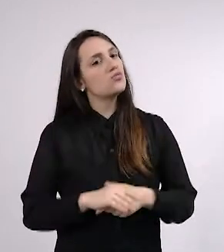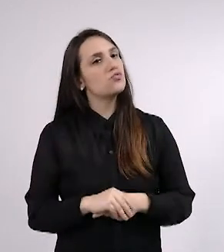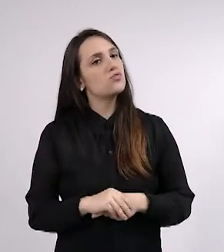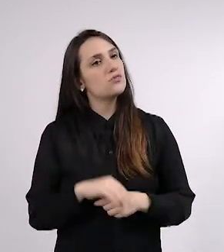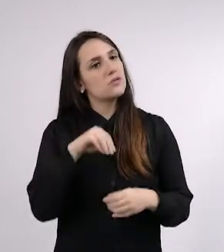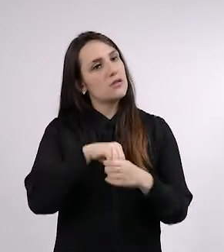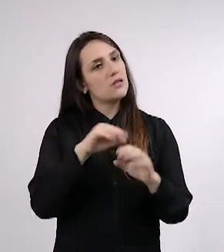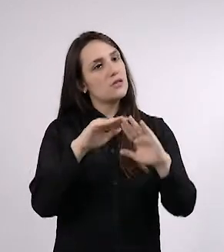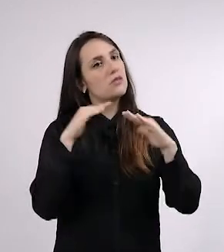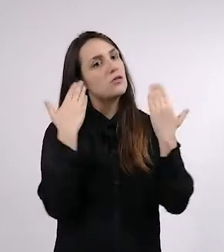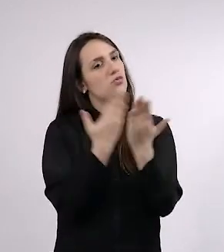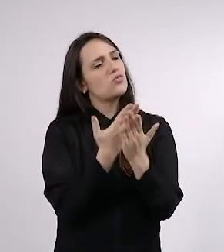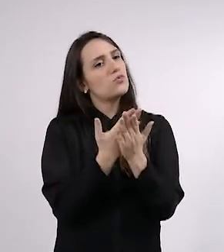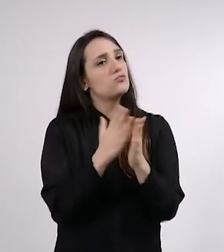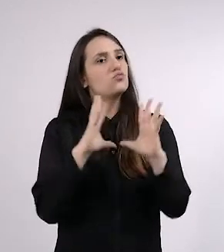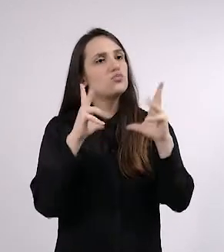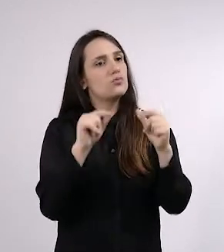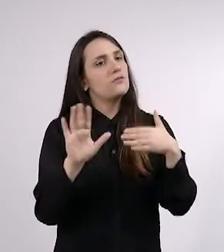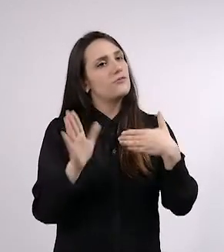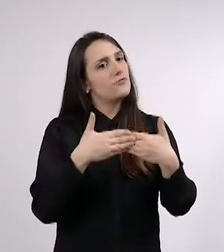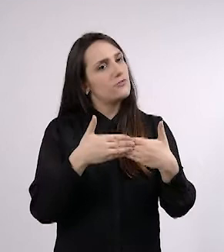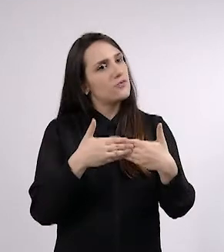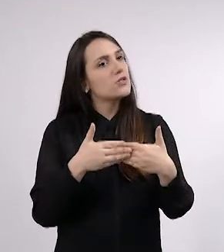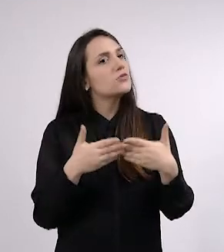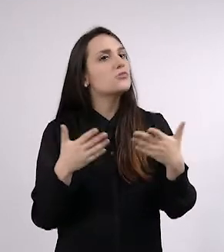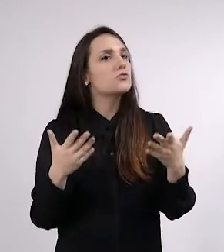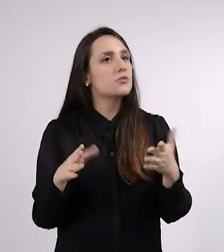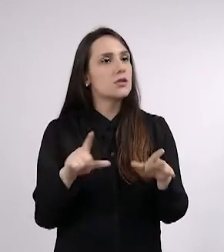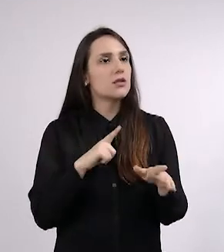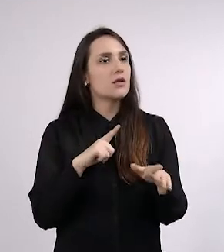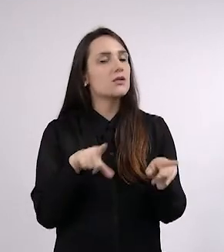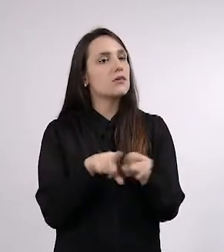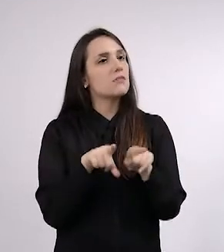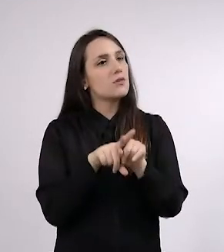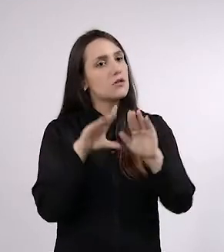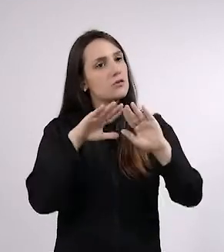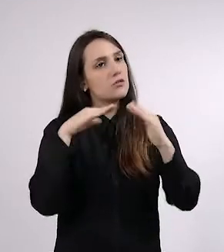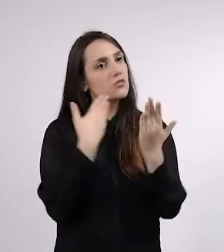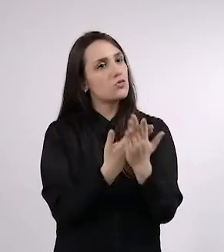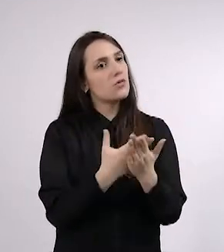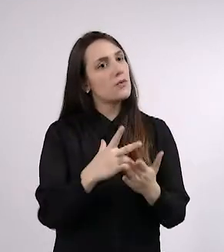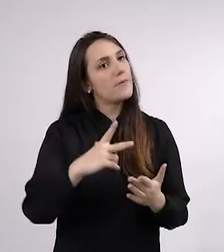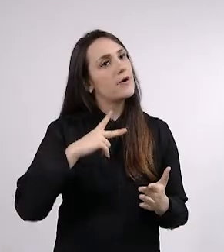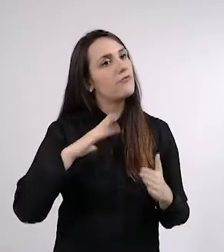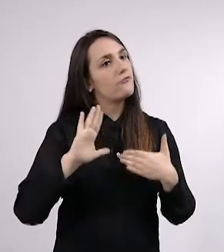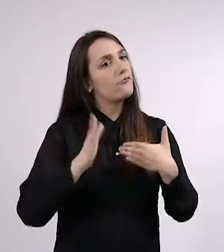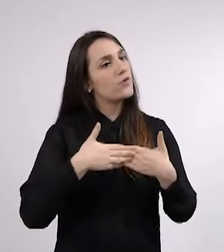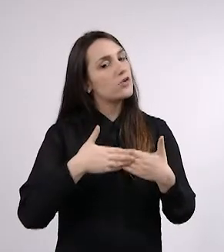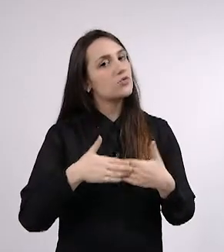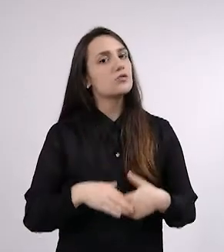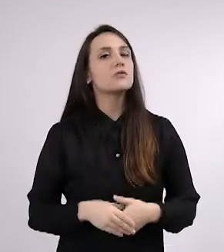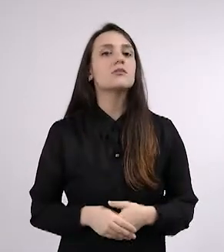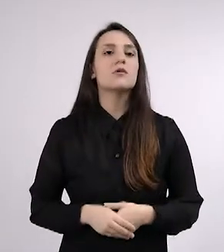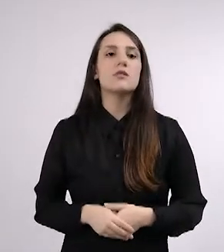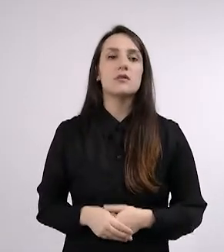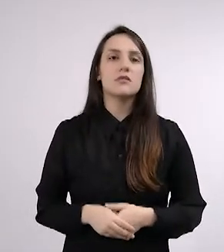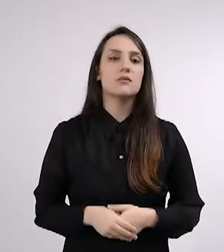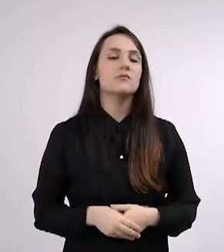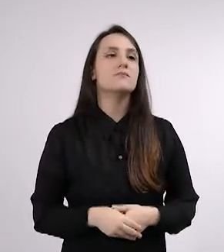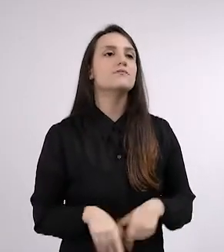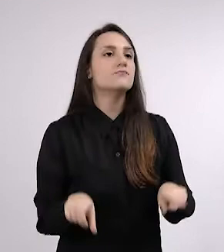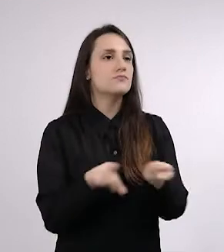hoje das escolas praticamente fechadas, escolas particulares realmente também,